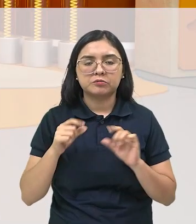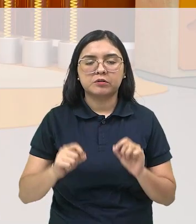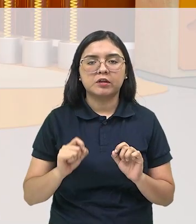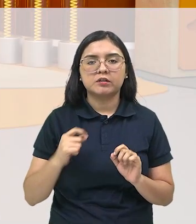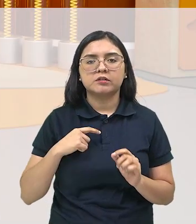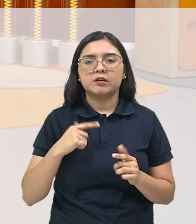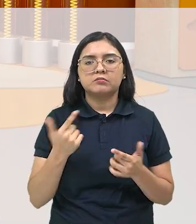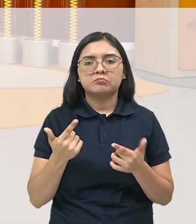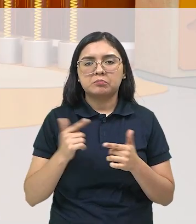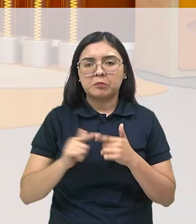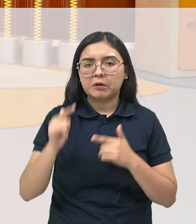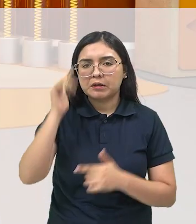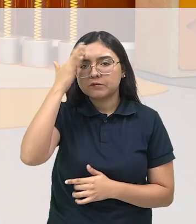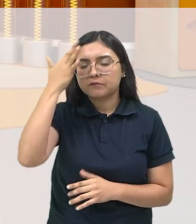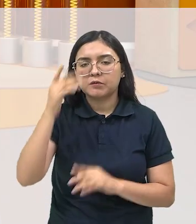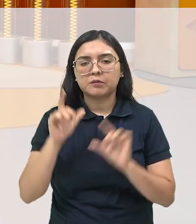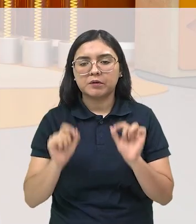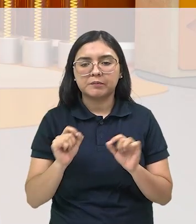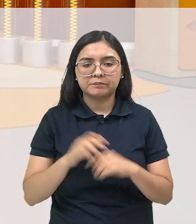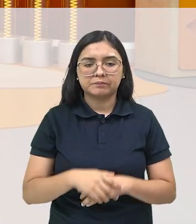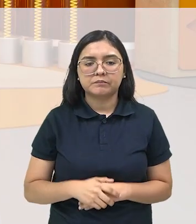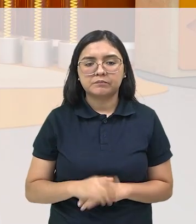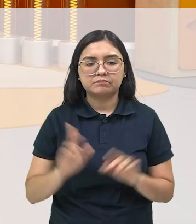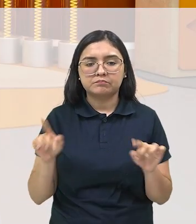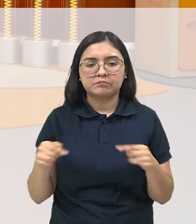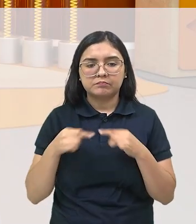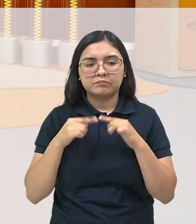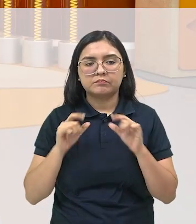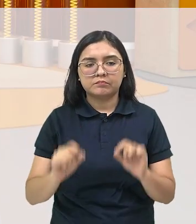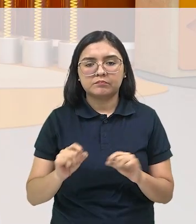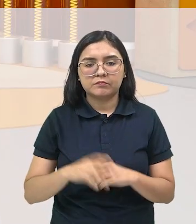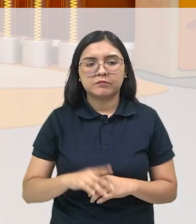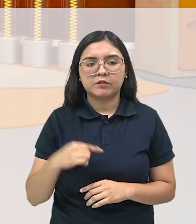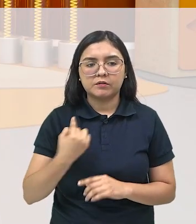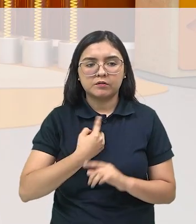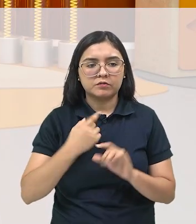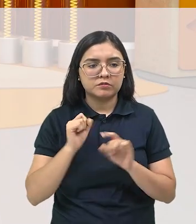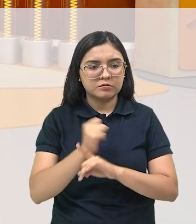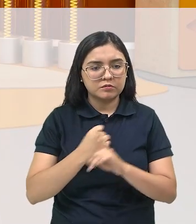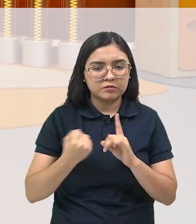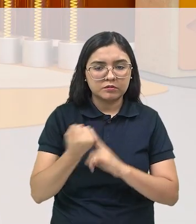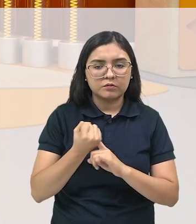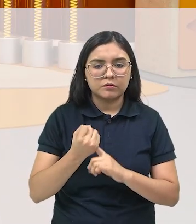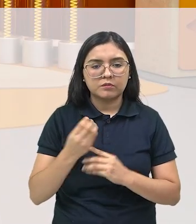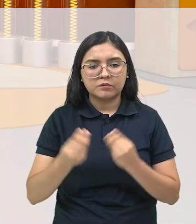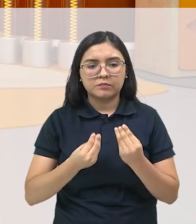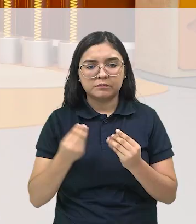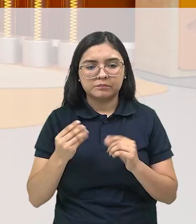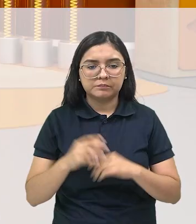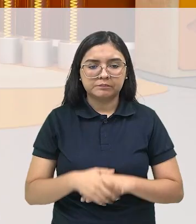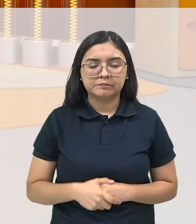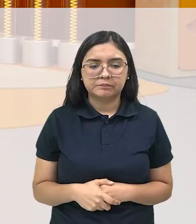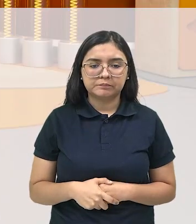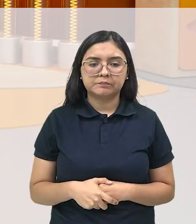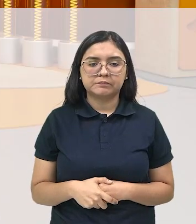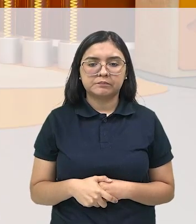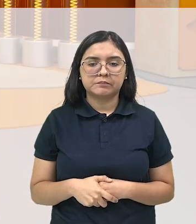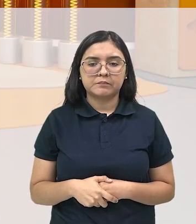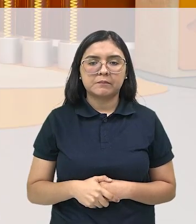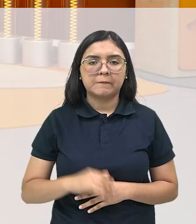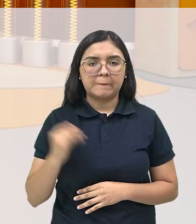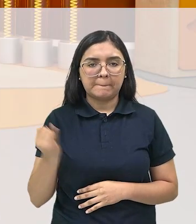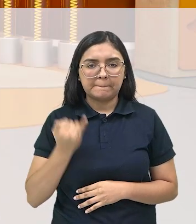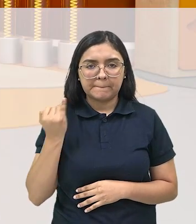resolver, afinal de contas? O que isso tem a ver, né, com a nossa sociedade? Como que isso pode ser melhor trabalhado, hein, professor Josino? É